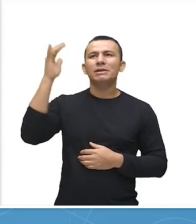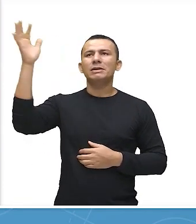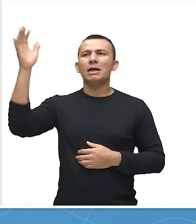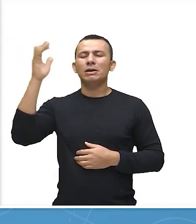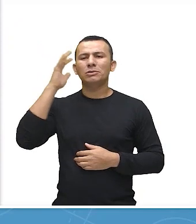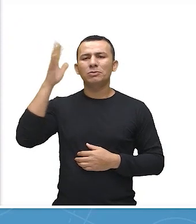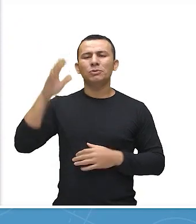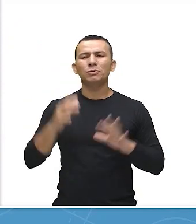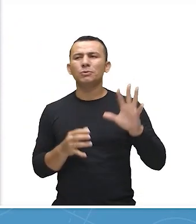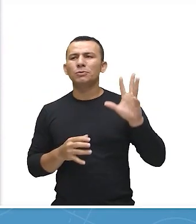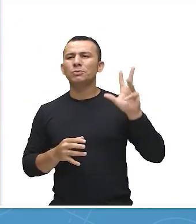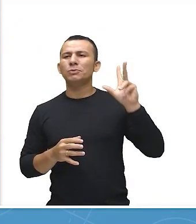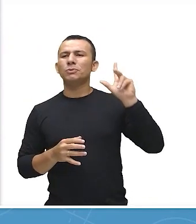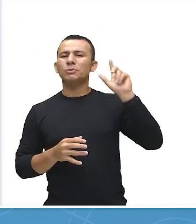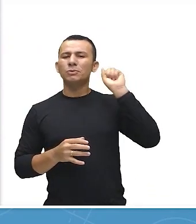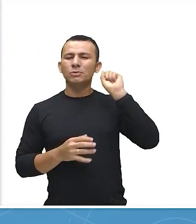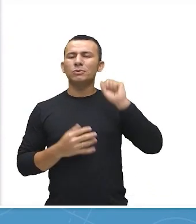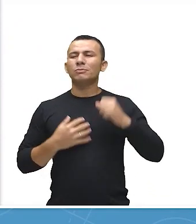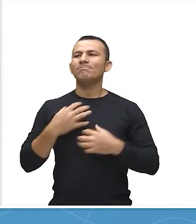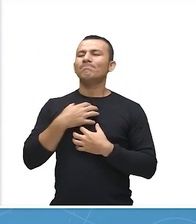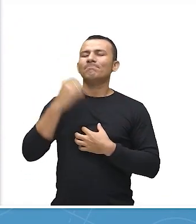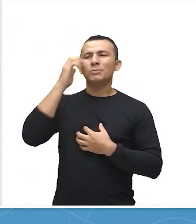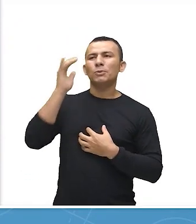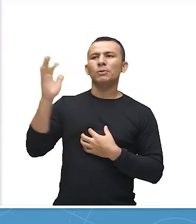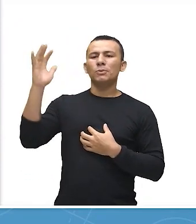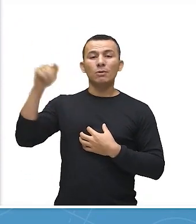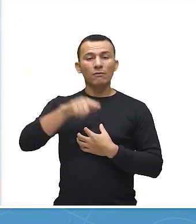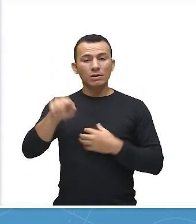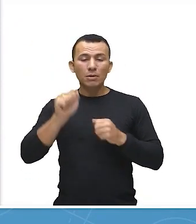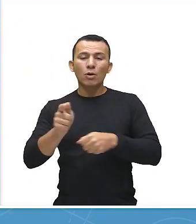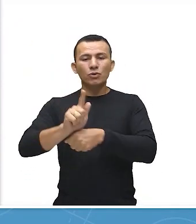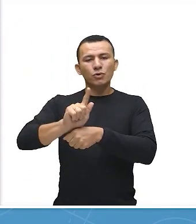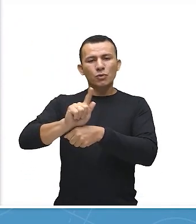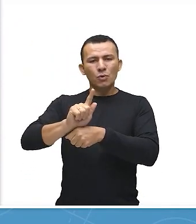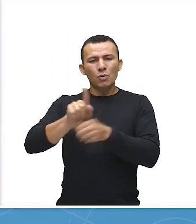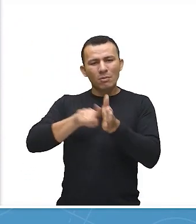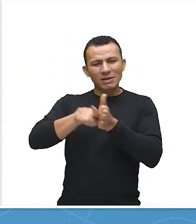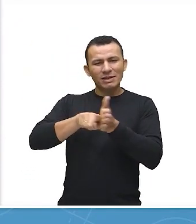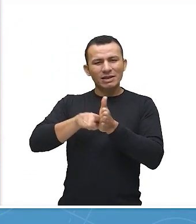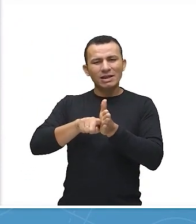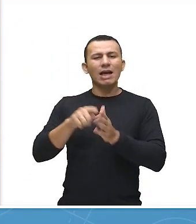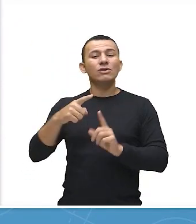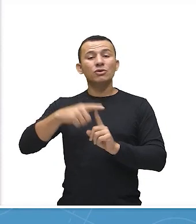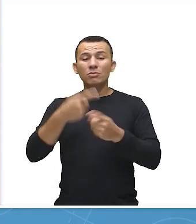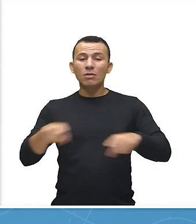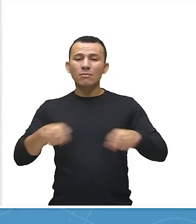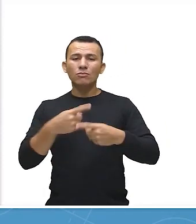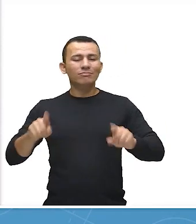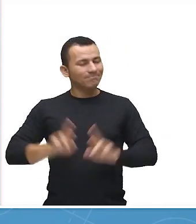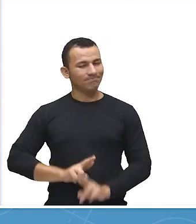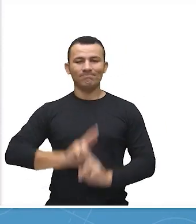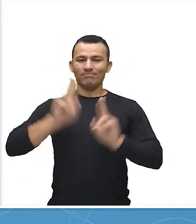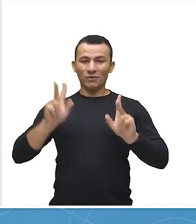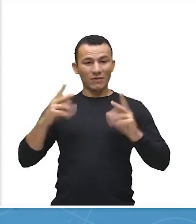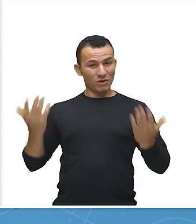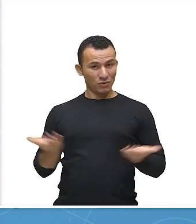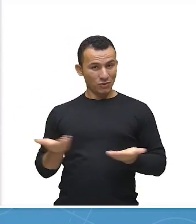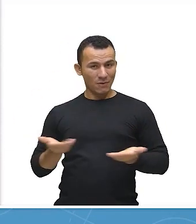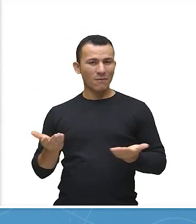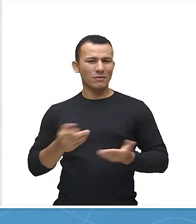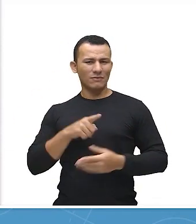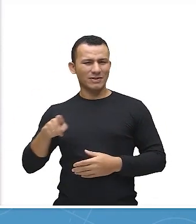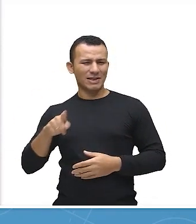mosteiros. Existem ainda alguns mosteiros que desenvolvem o canto gregoriano. Eu tive a oportunidade de escutar alguns anos